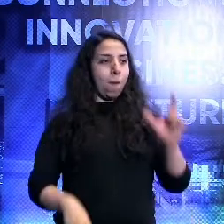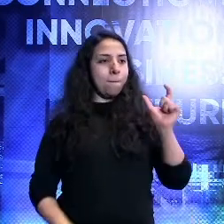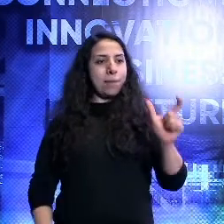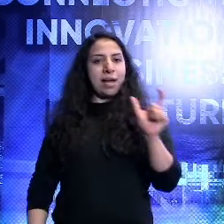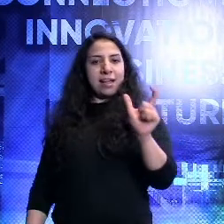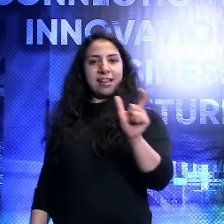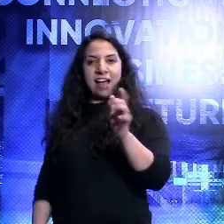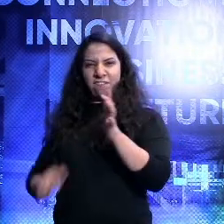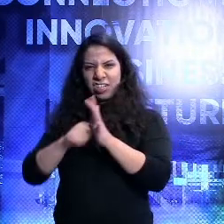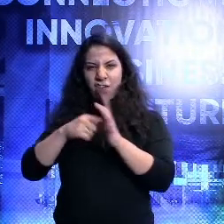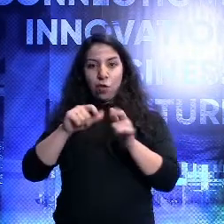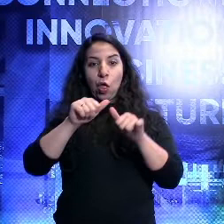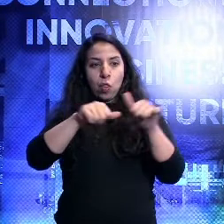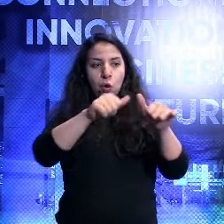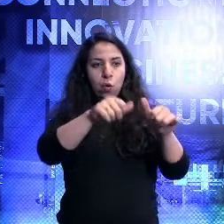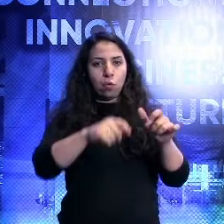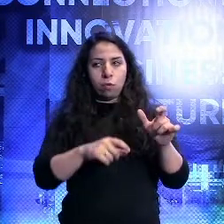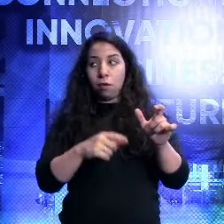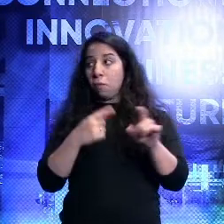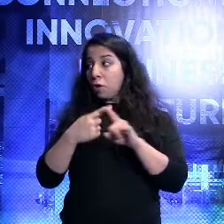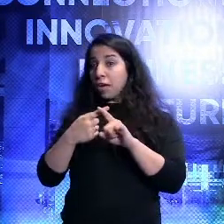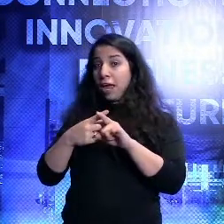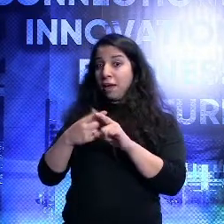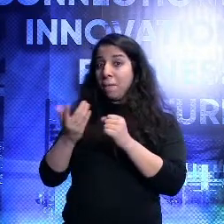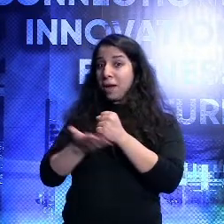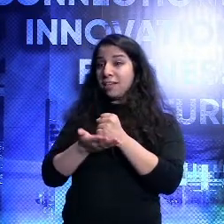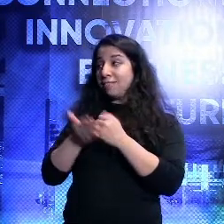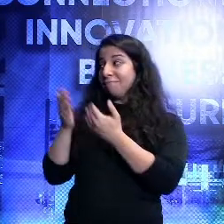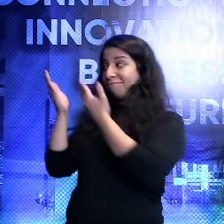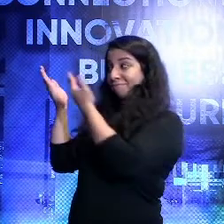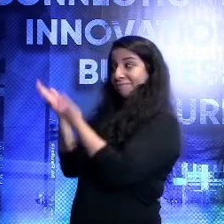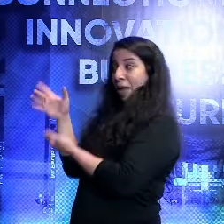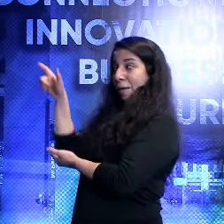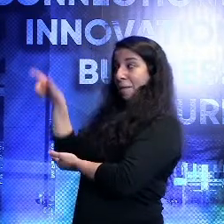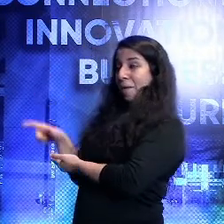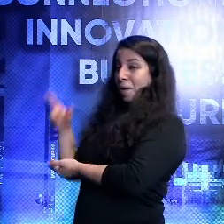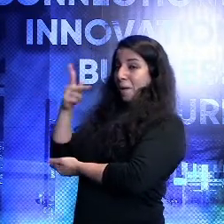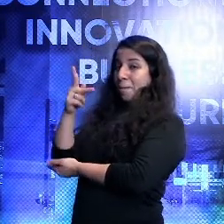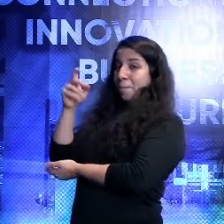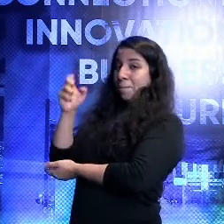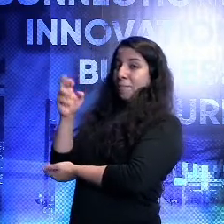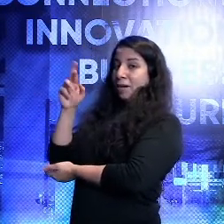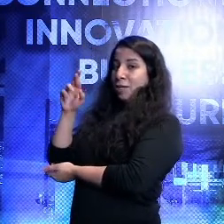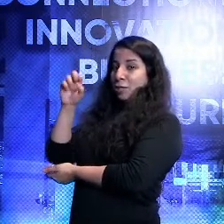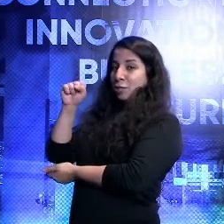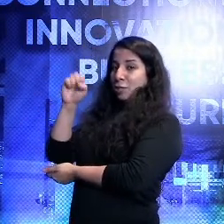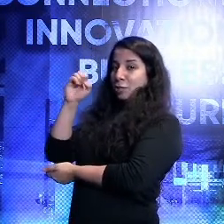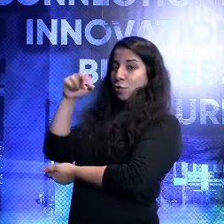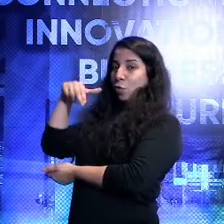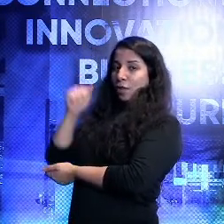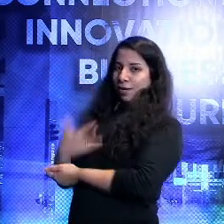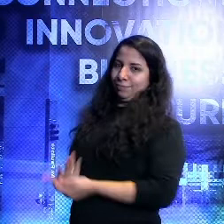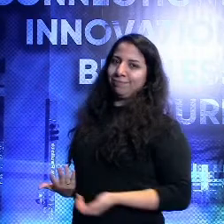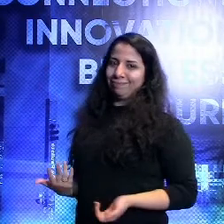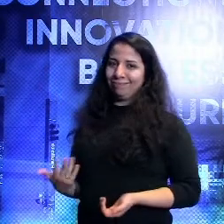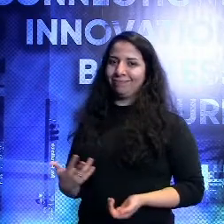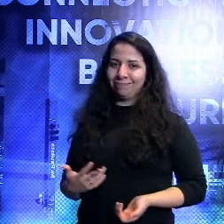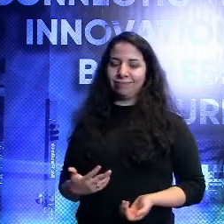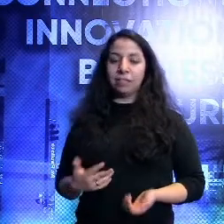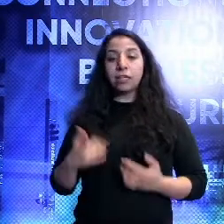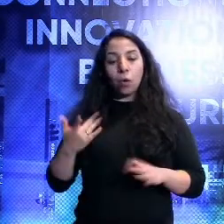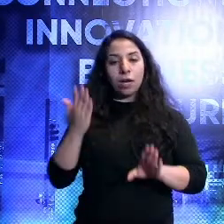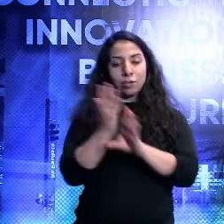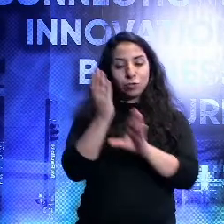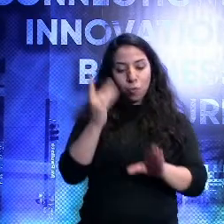na estratégia de marketing baseado nas dores da persona. Agora, daqui para frente, claro, eles vão testar isso, vão ver se dá mais resultado, mais aderência. Mas é uma descoberta que você